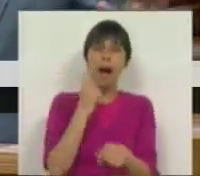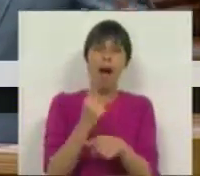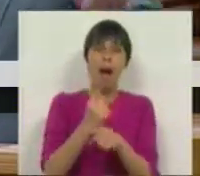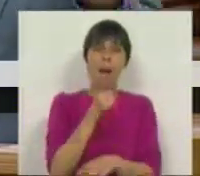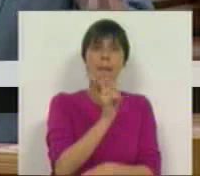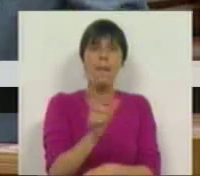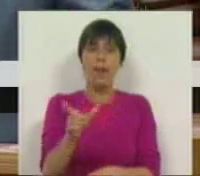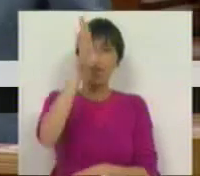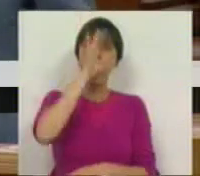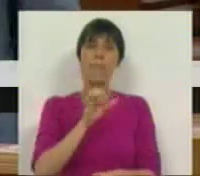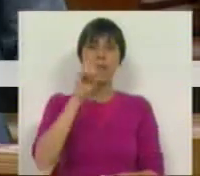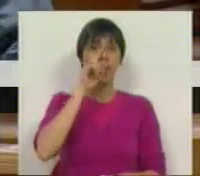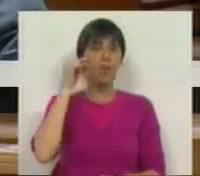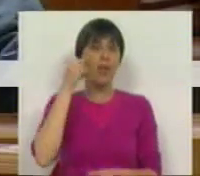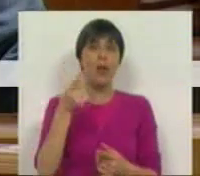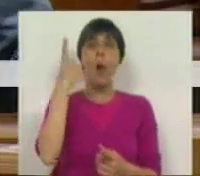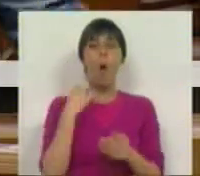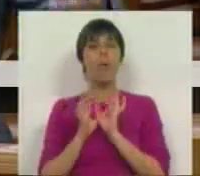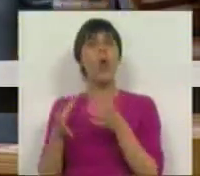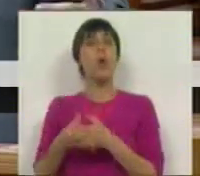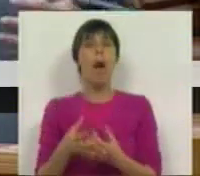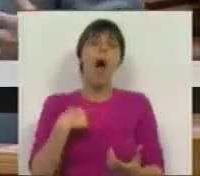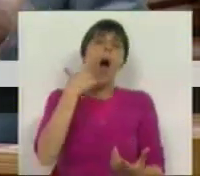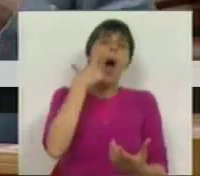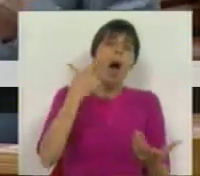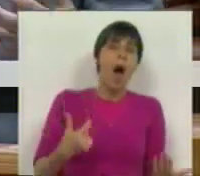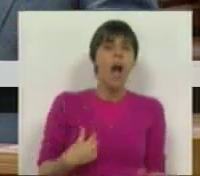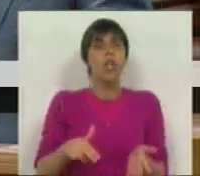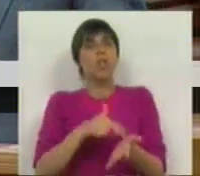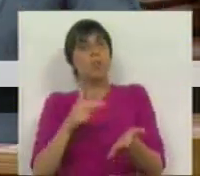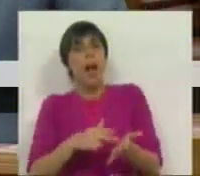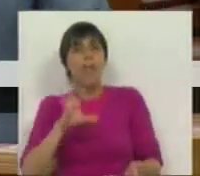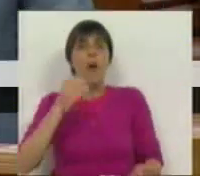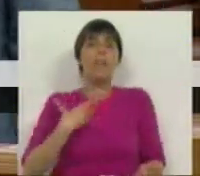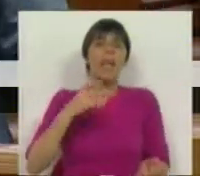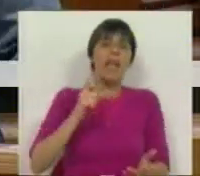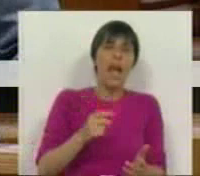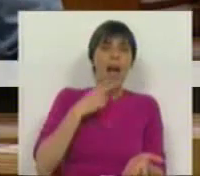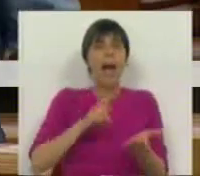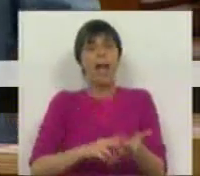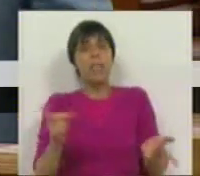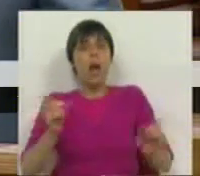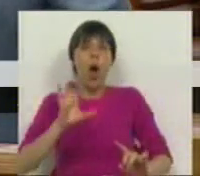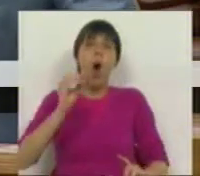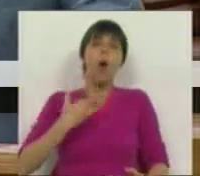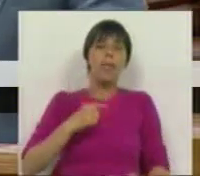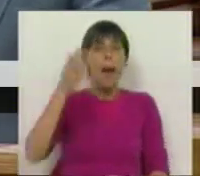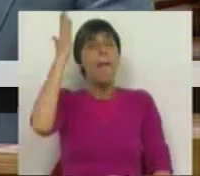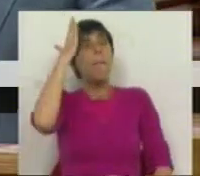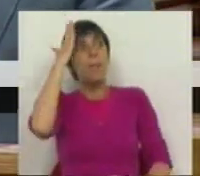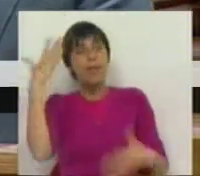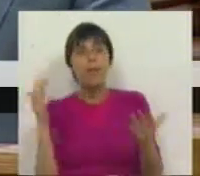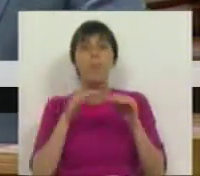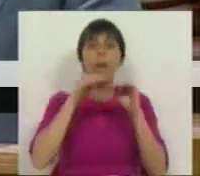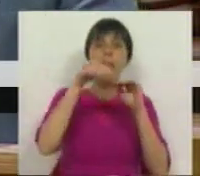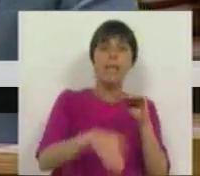palavras do ministro Vítor Gaspar ontem em comissão, reconhecendo que esperava que o CDS não tivesse razão, que o OCDE previu que